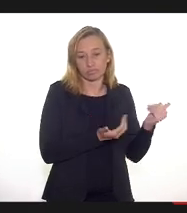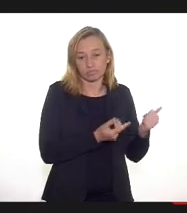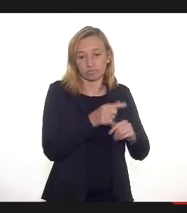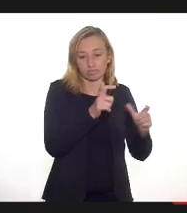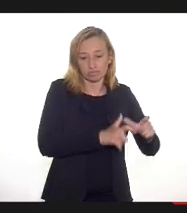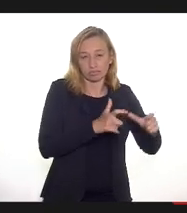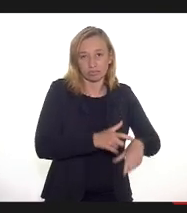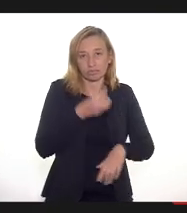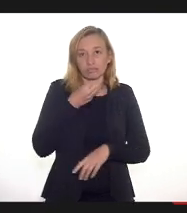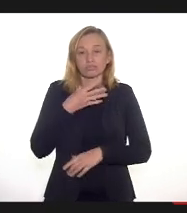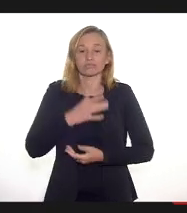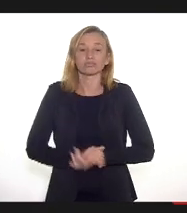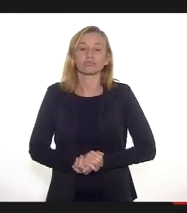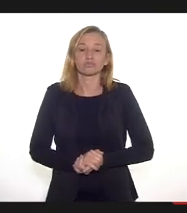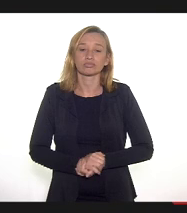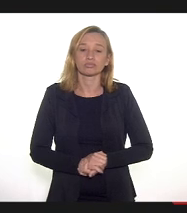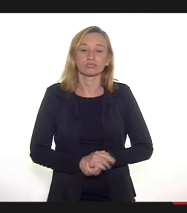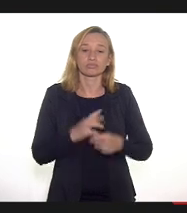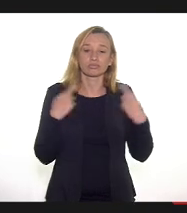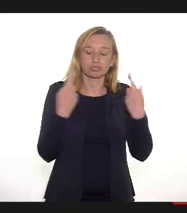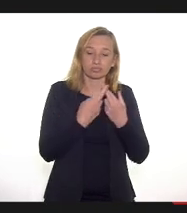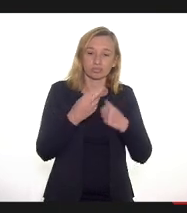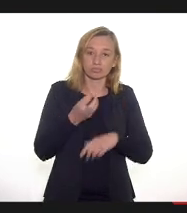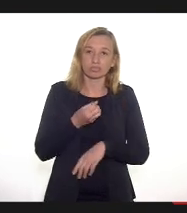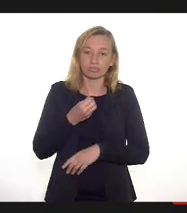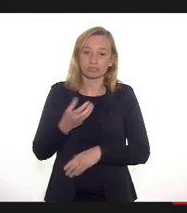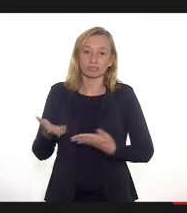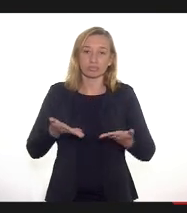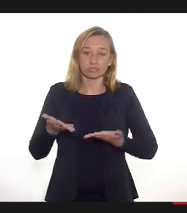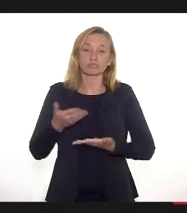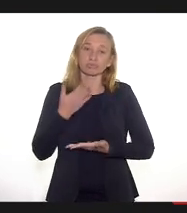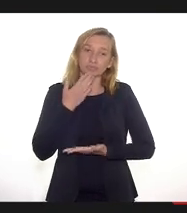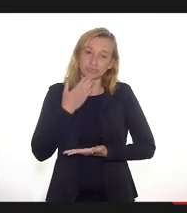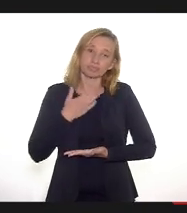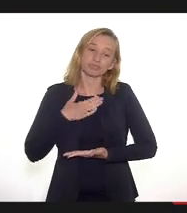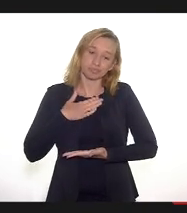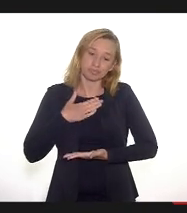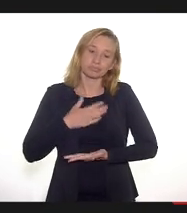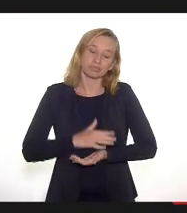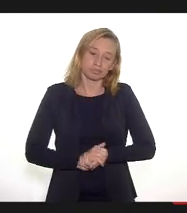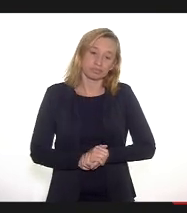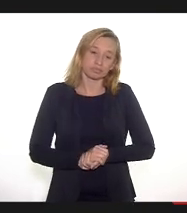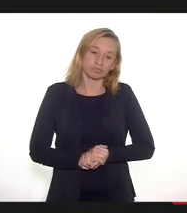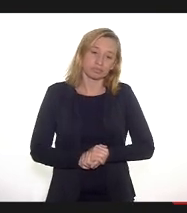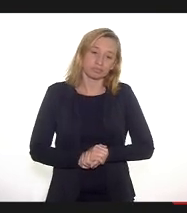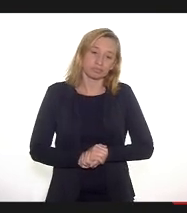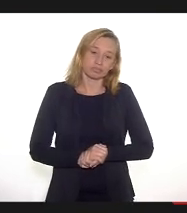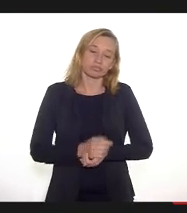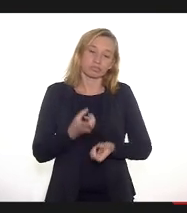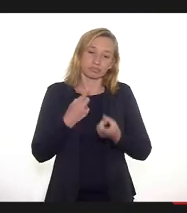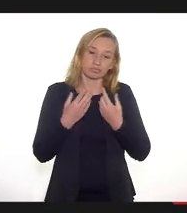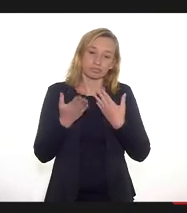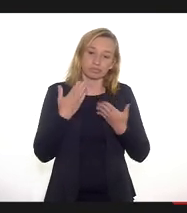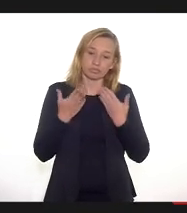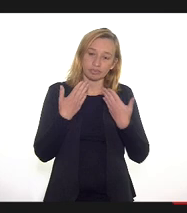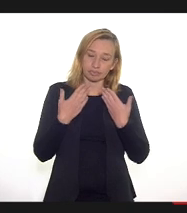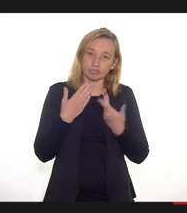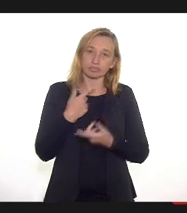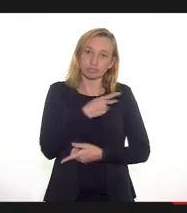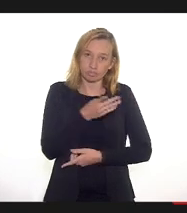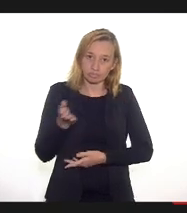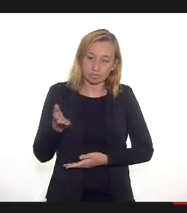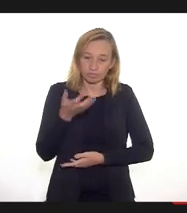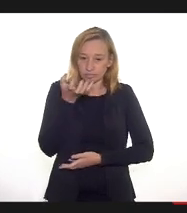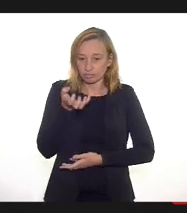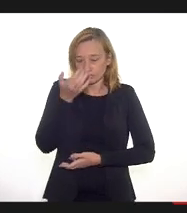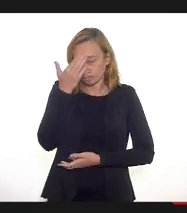bom. E essa reunião serviu muito para mim estar batendo esse papo com vocês. Então, eu